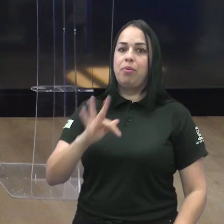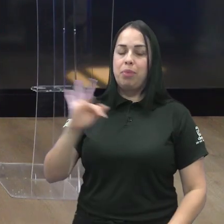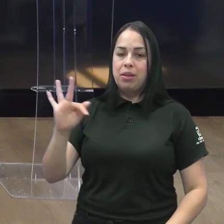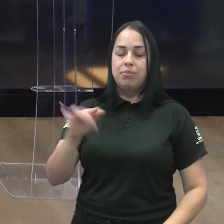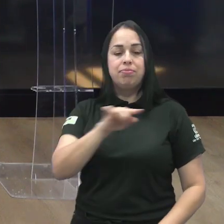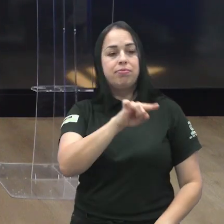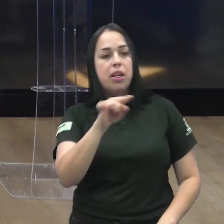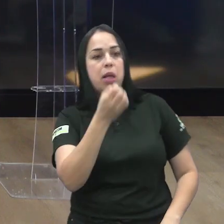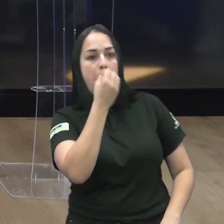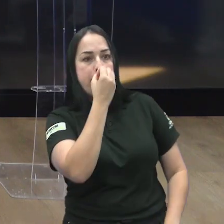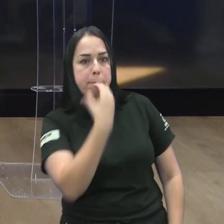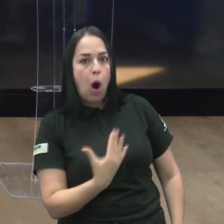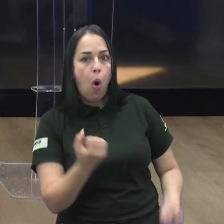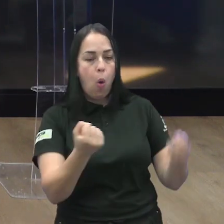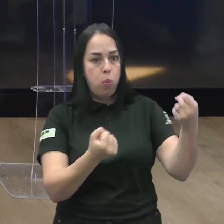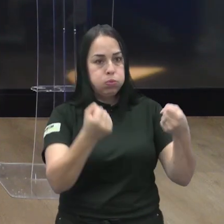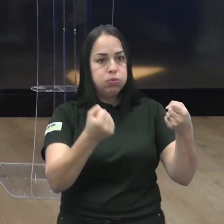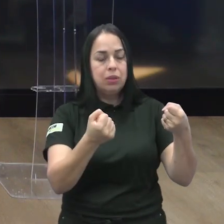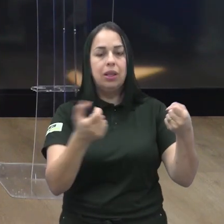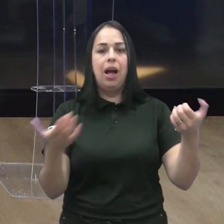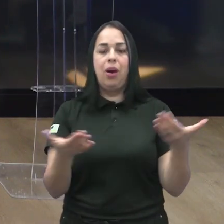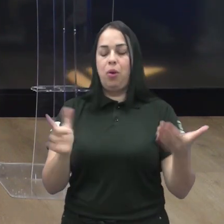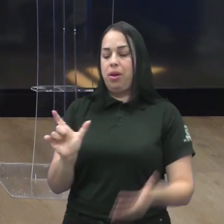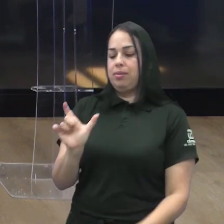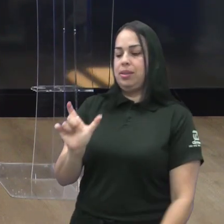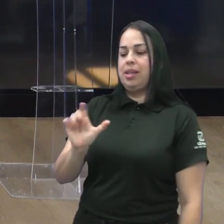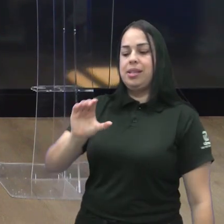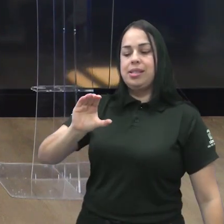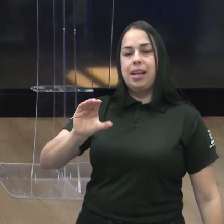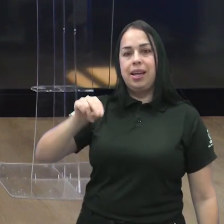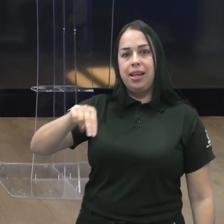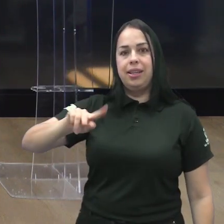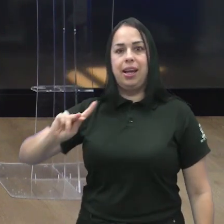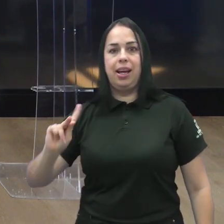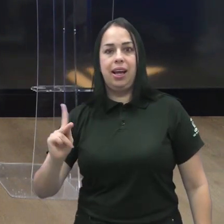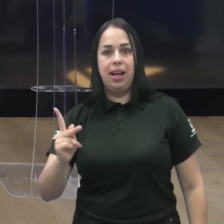medida provisória do Bom Condutor, a Carteira Nacional de